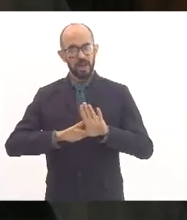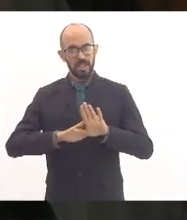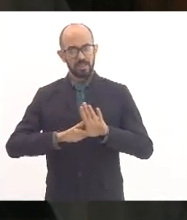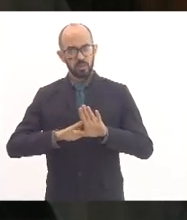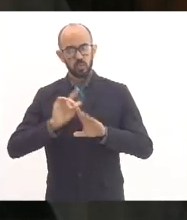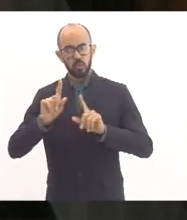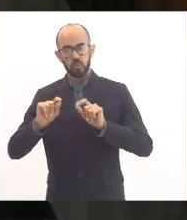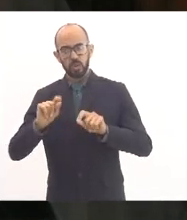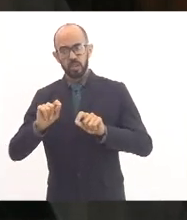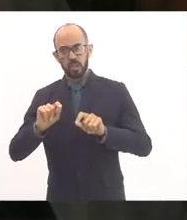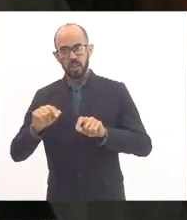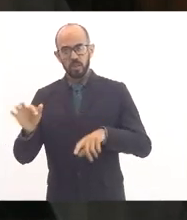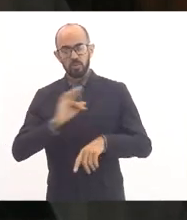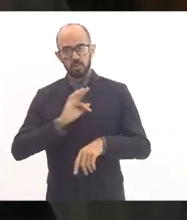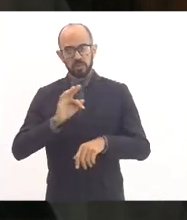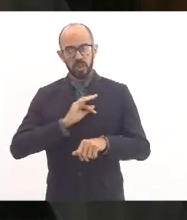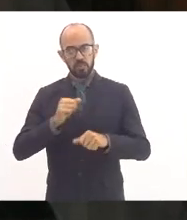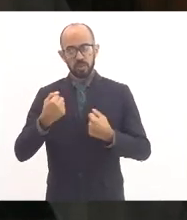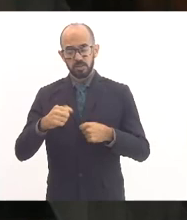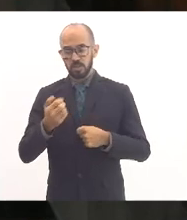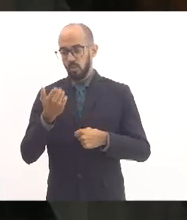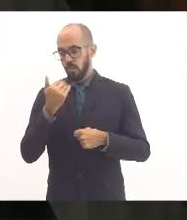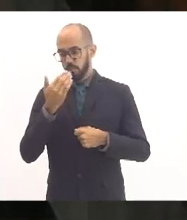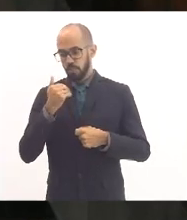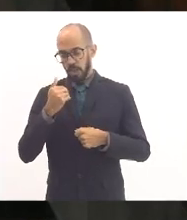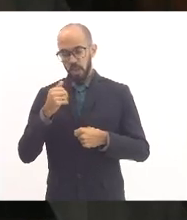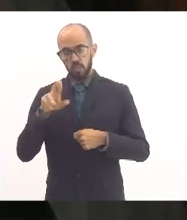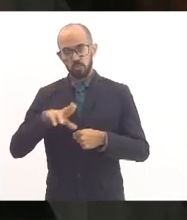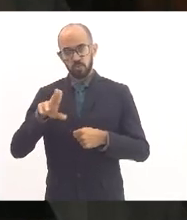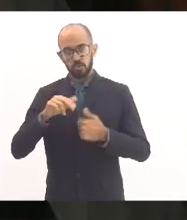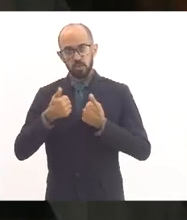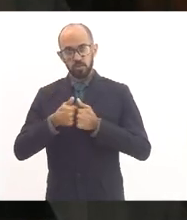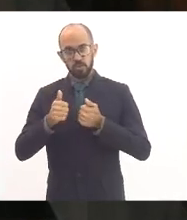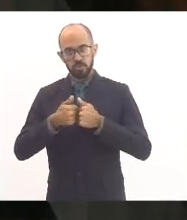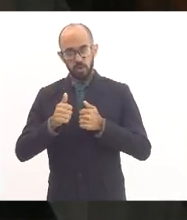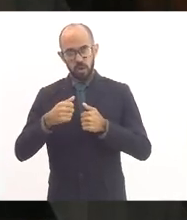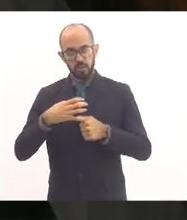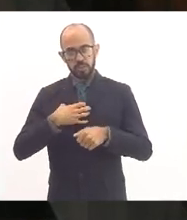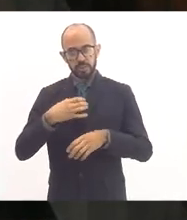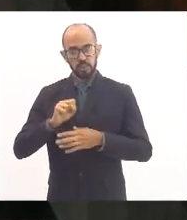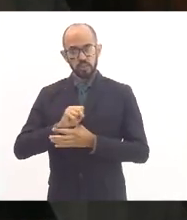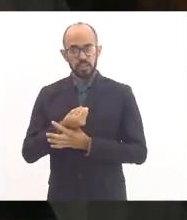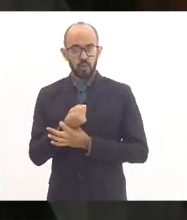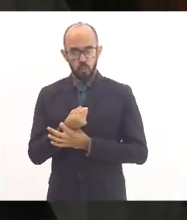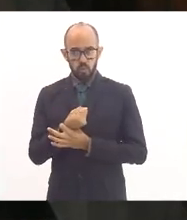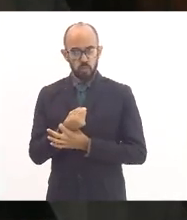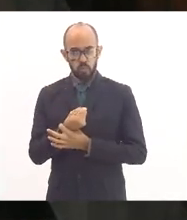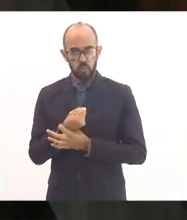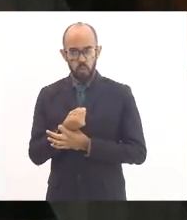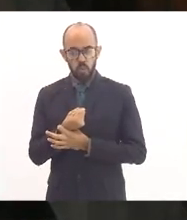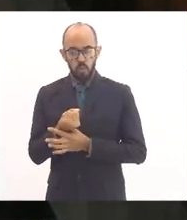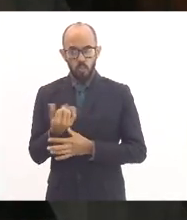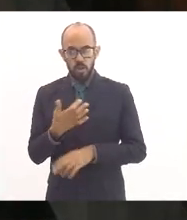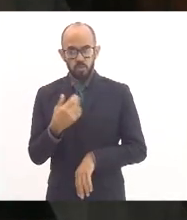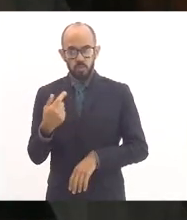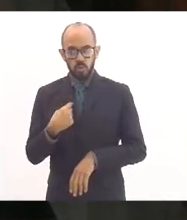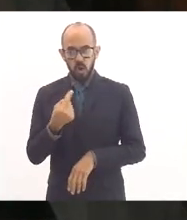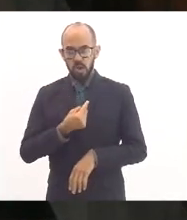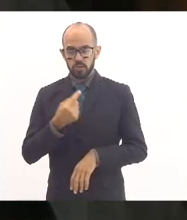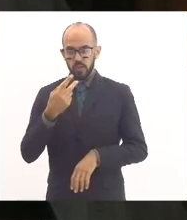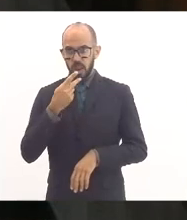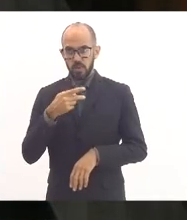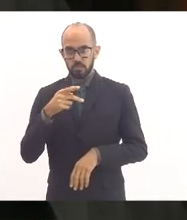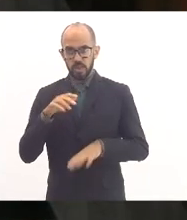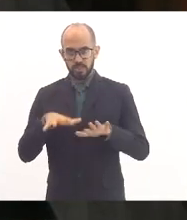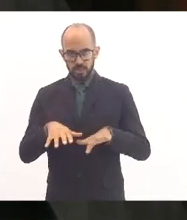precisa é comer se locomover e ter segurança bom e quando nós falamos disso tem-se a